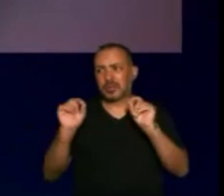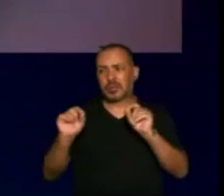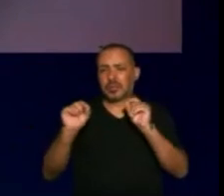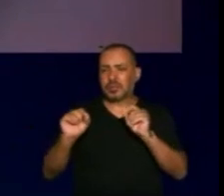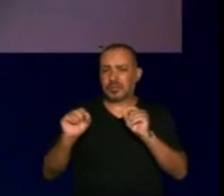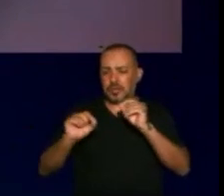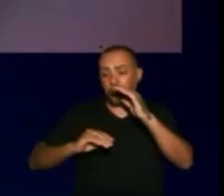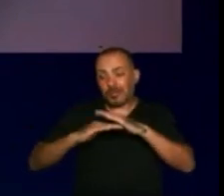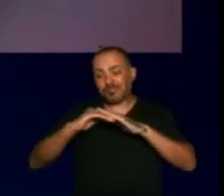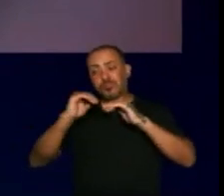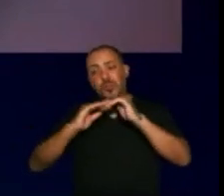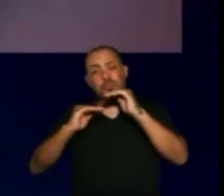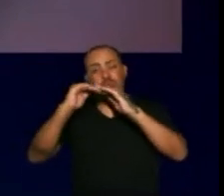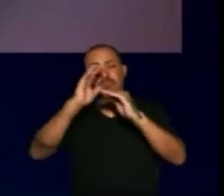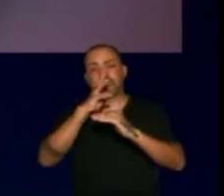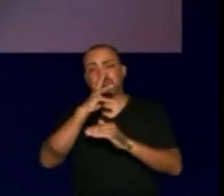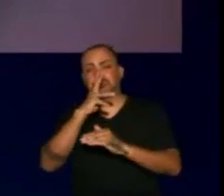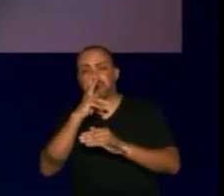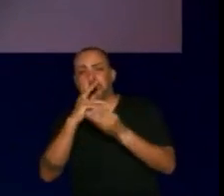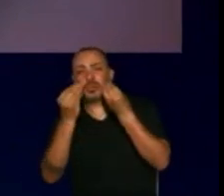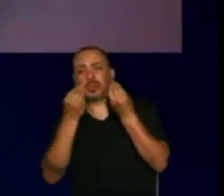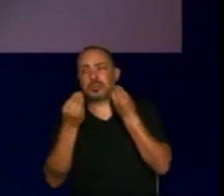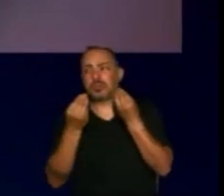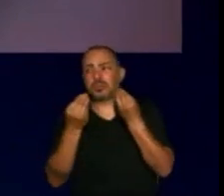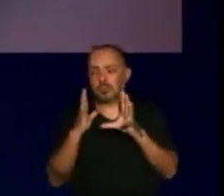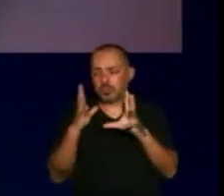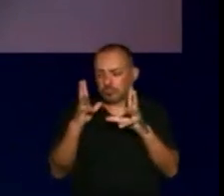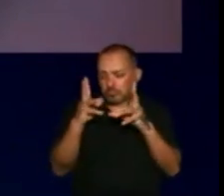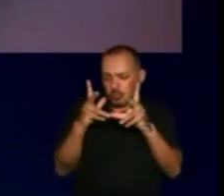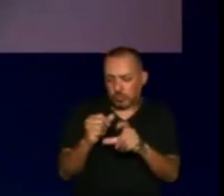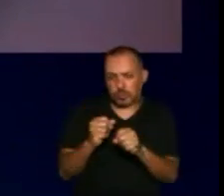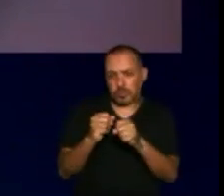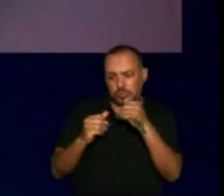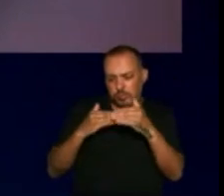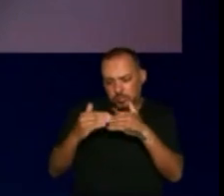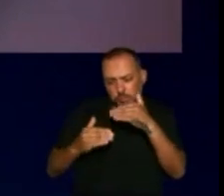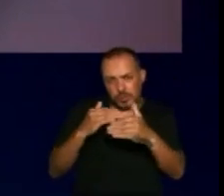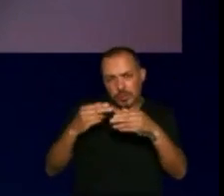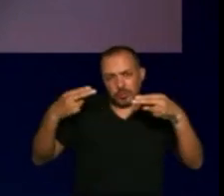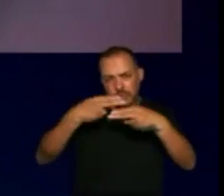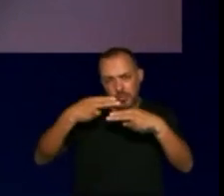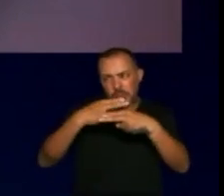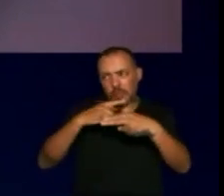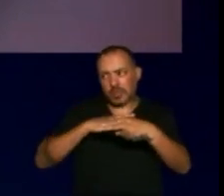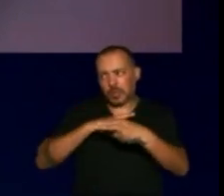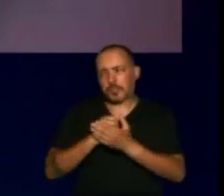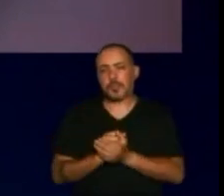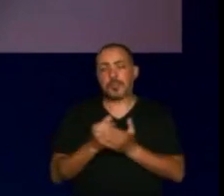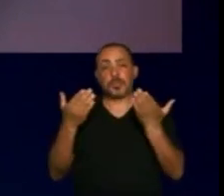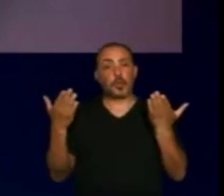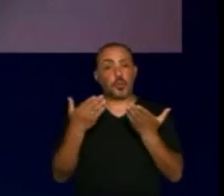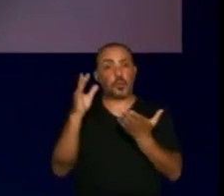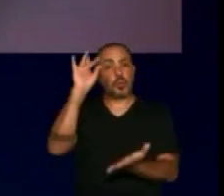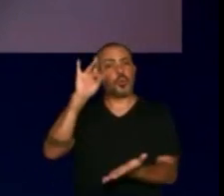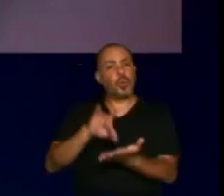uma construção demorada por toda a complexidade que se dá e por todos os processos do Sebrae que a gente tem, né? Então, hoje oficialmente, a gente